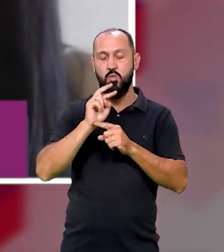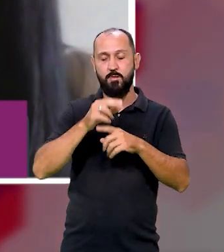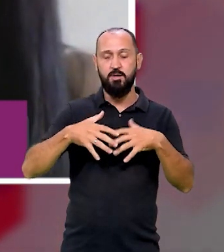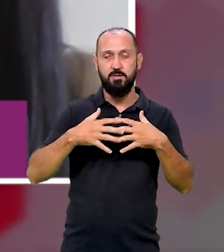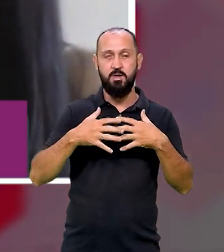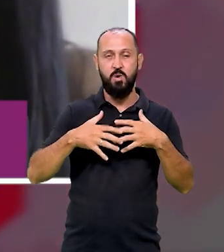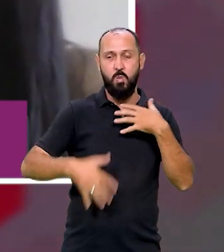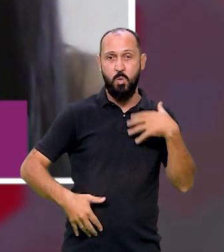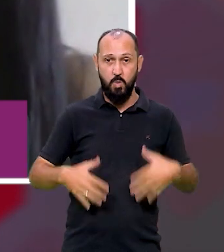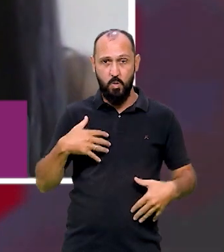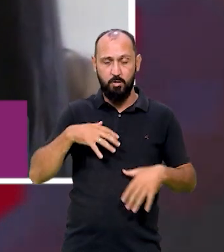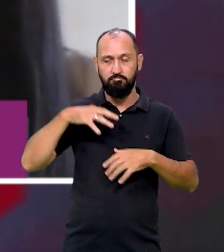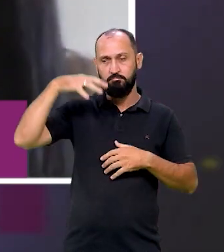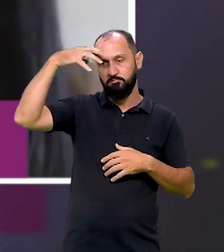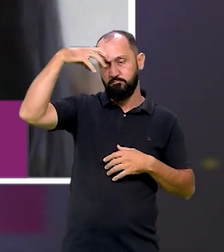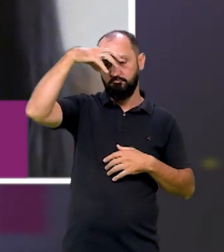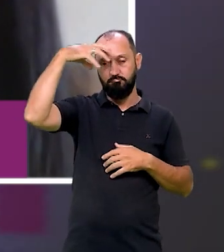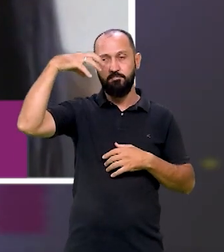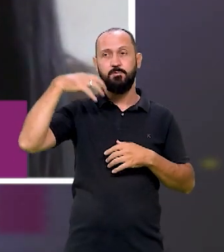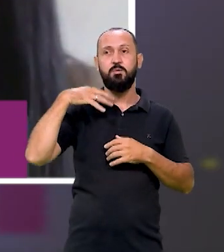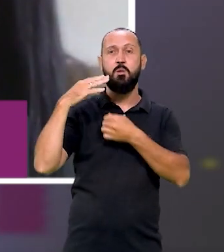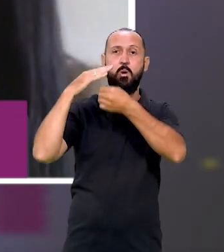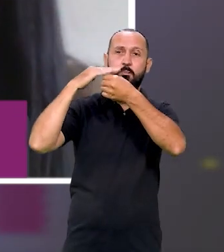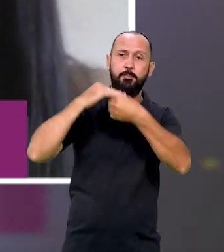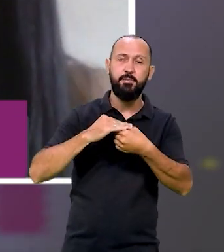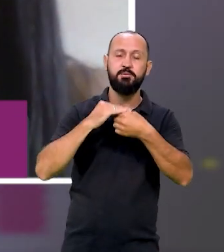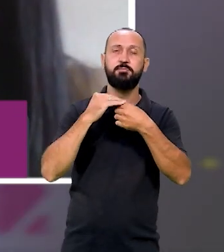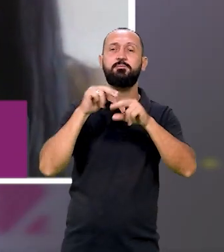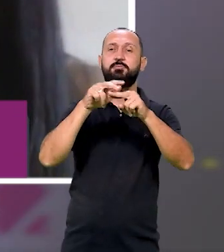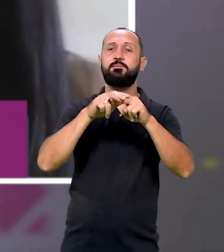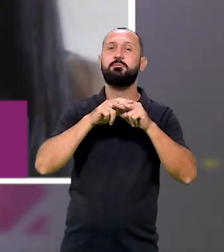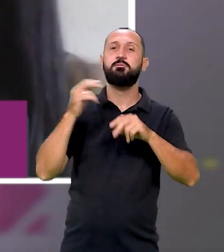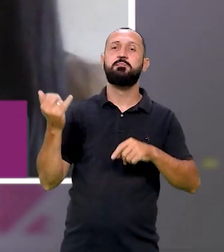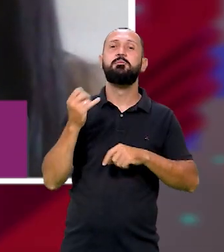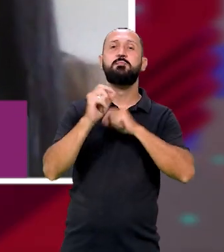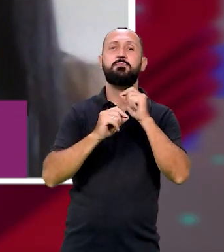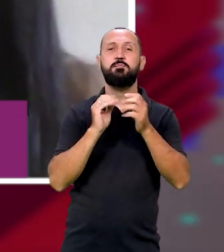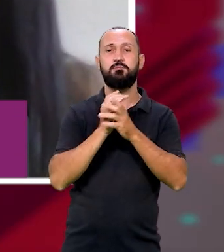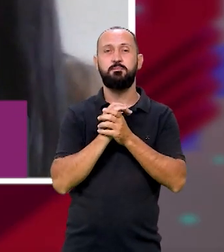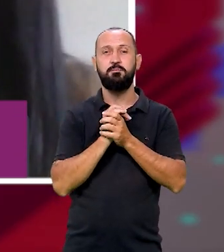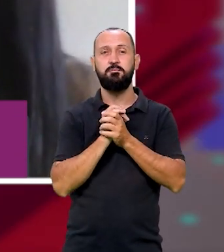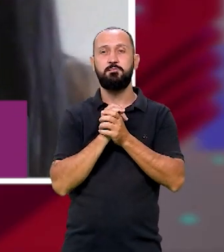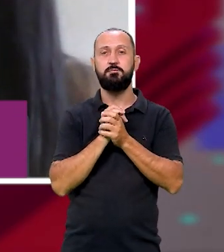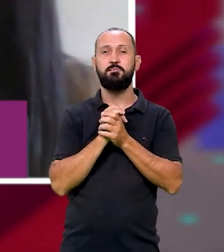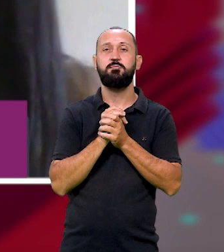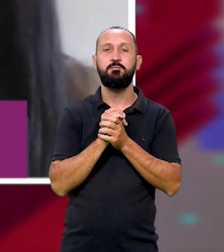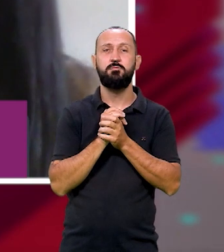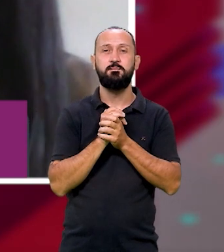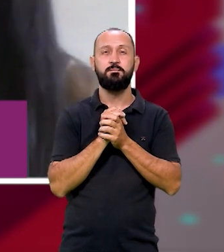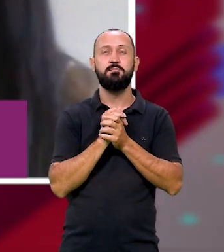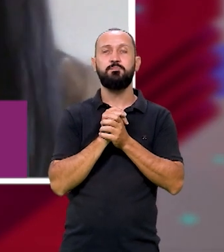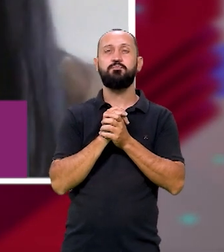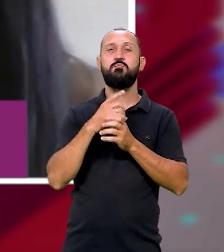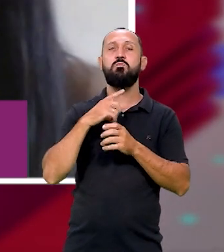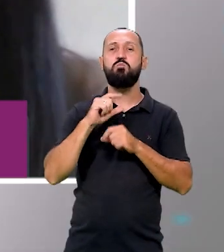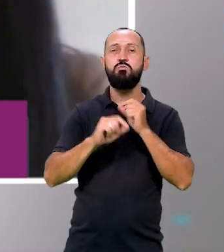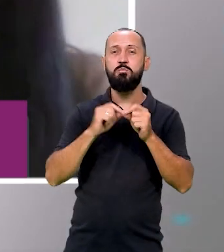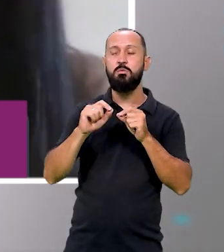é fácil. Exige primeiro treino e depois uma boa alimentação. Verdade. E aí, os 40 graus, né, Ana?